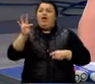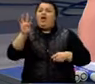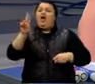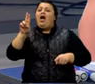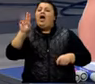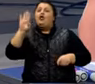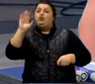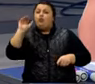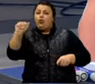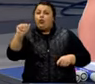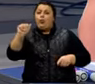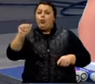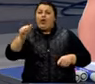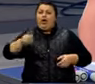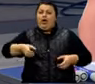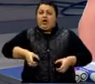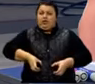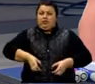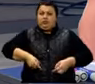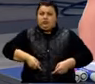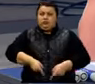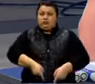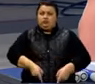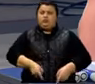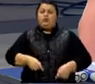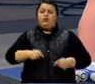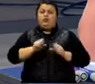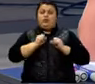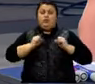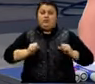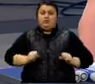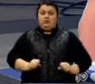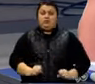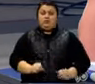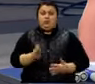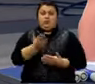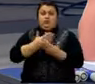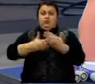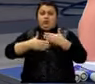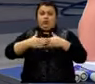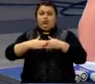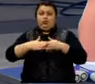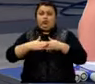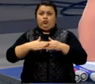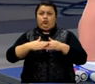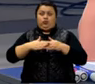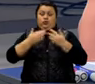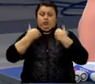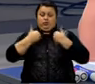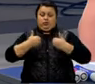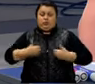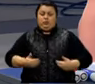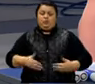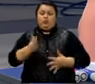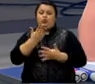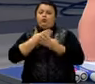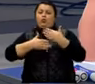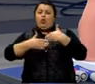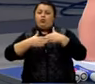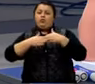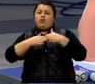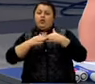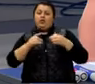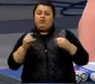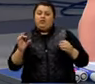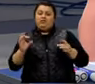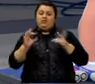gente? Então, esses são os sistemas do organismo humano. Lembrem-se que todos eles se